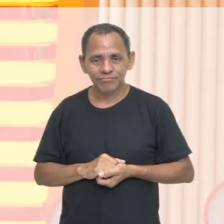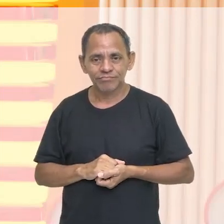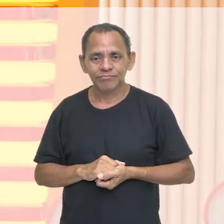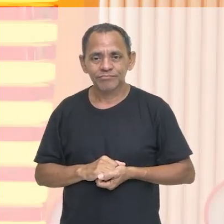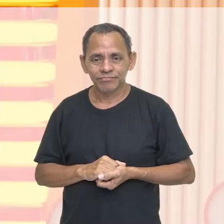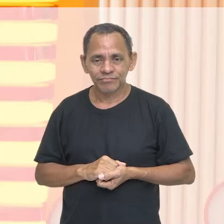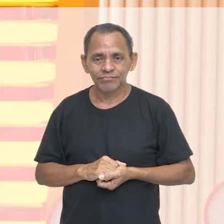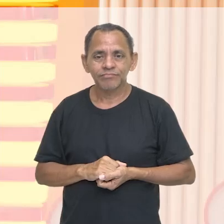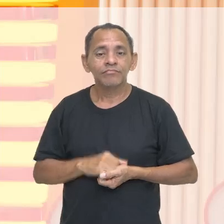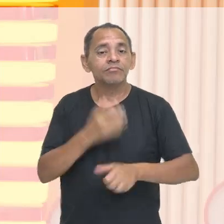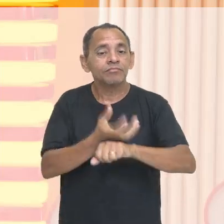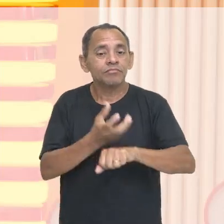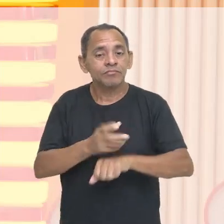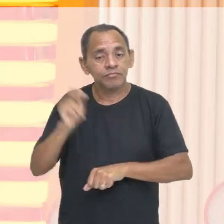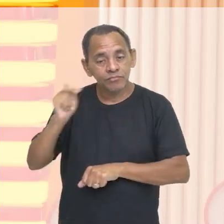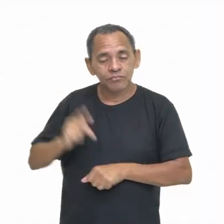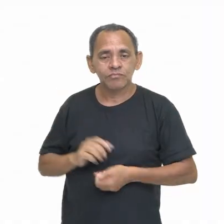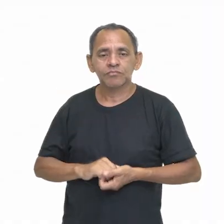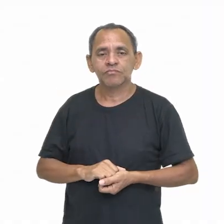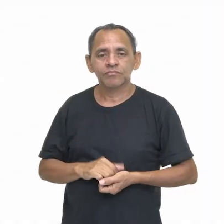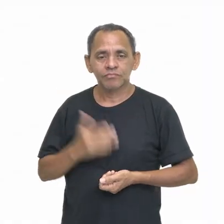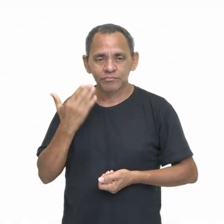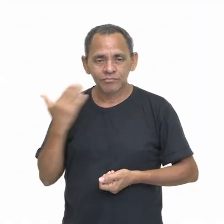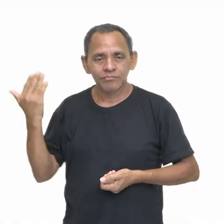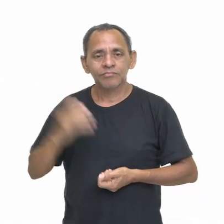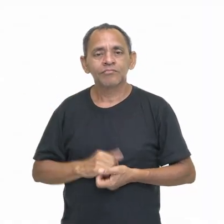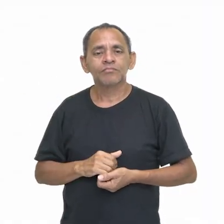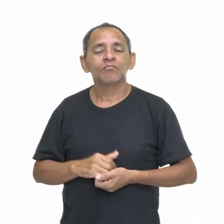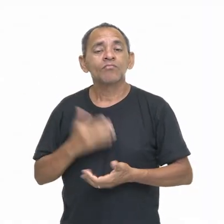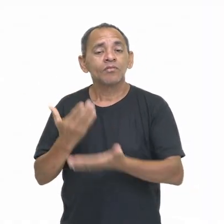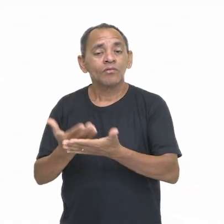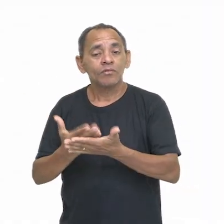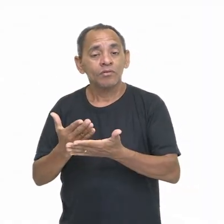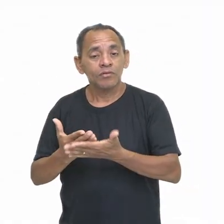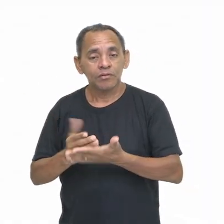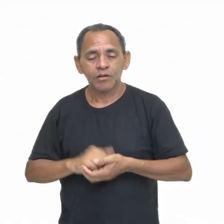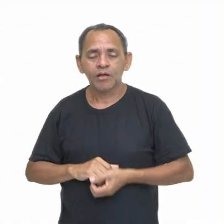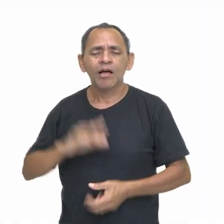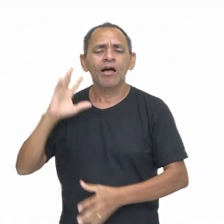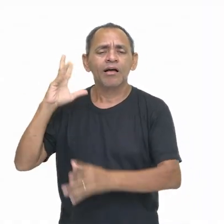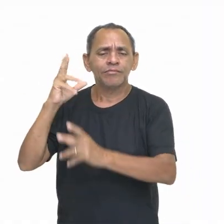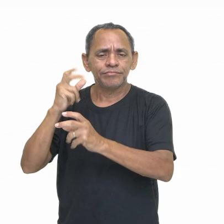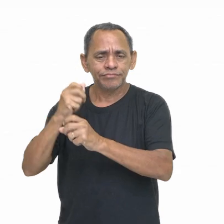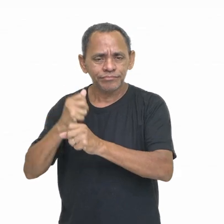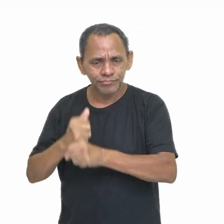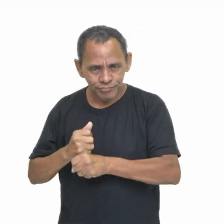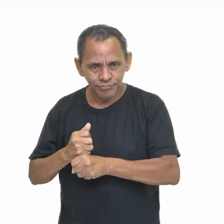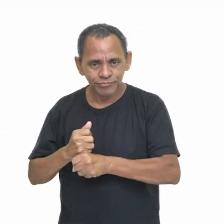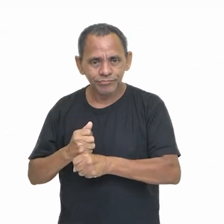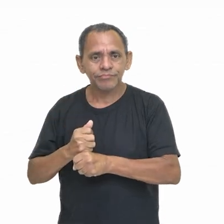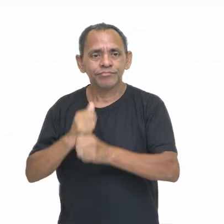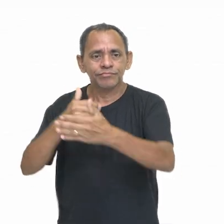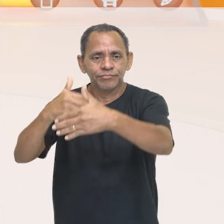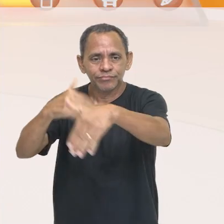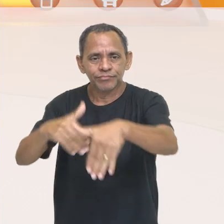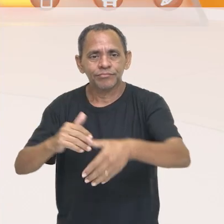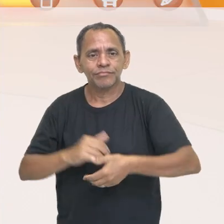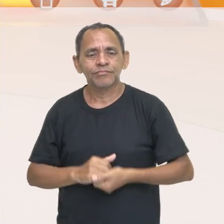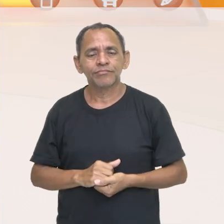História. Vamos analisar a aula de hoje, que será de revisão e